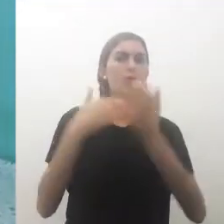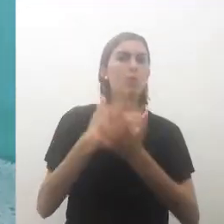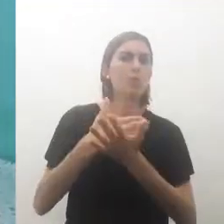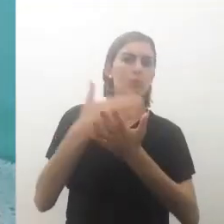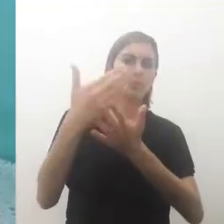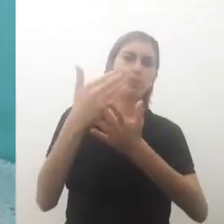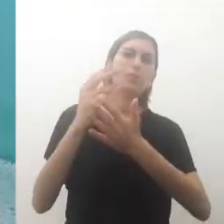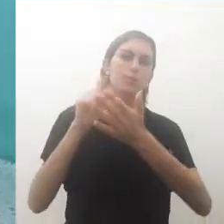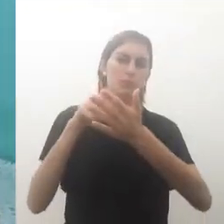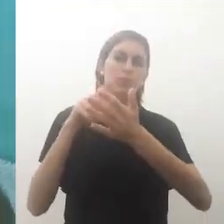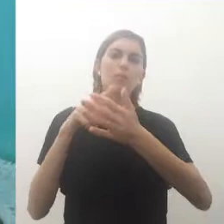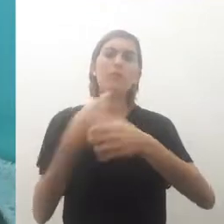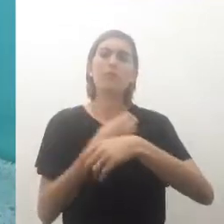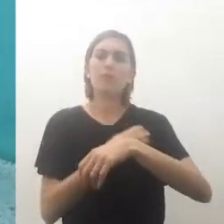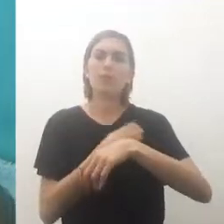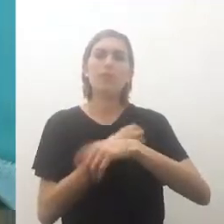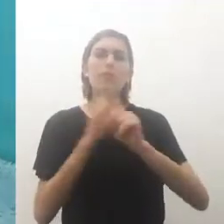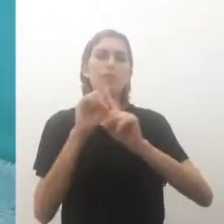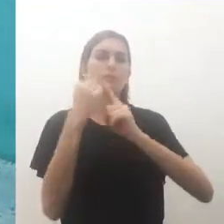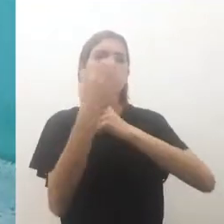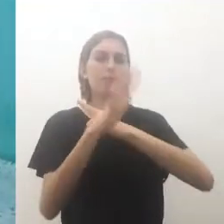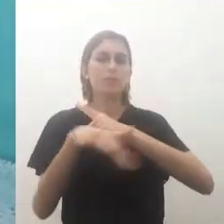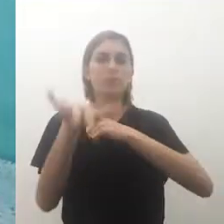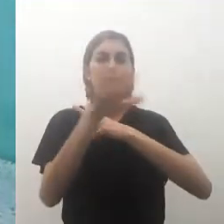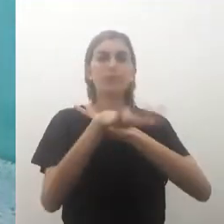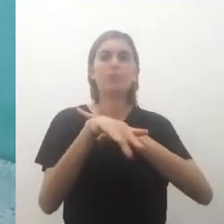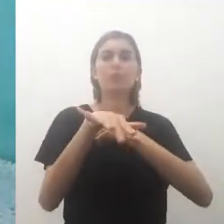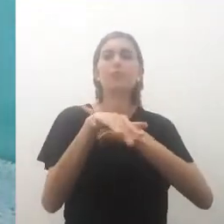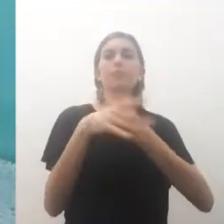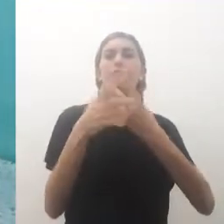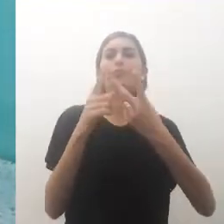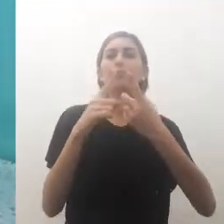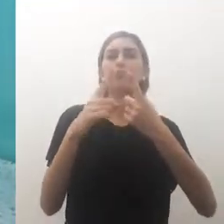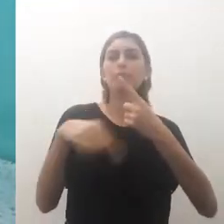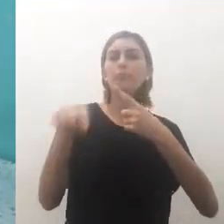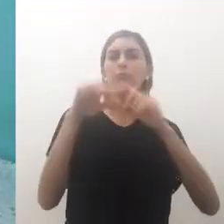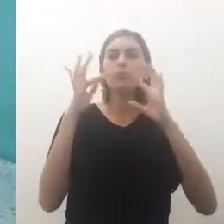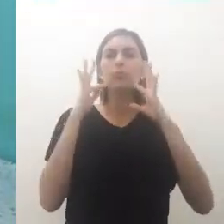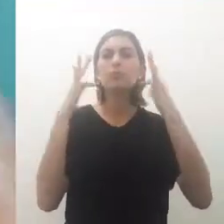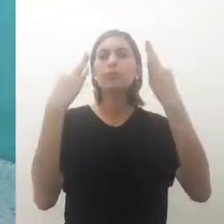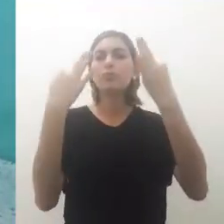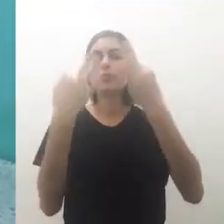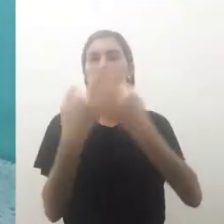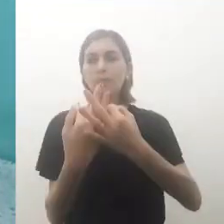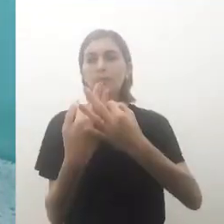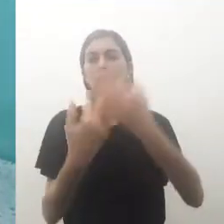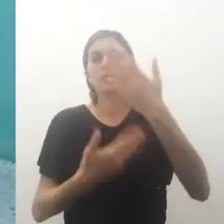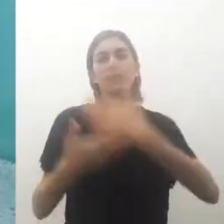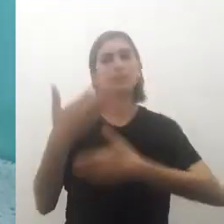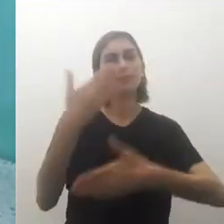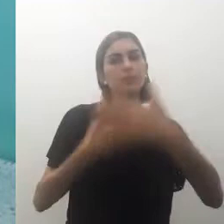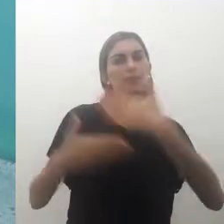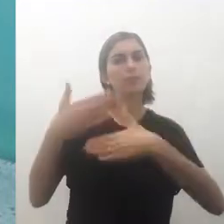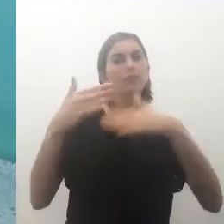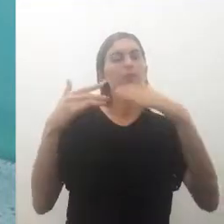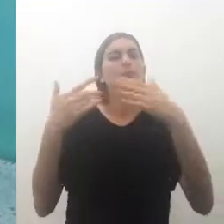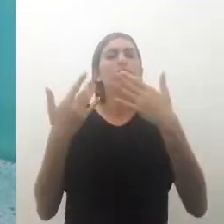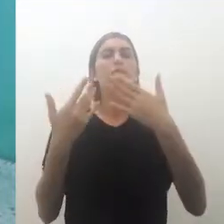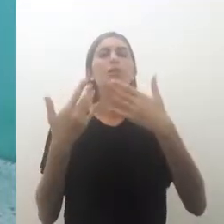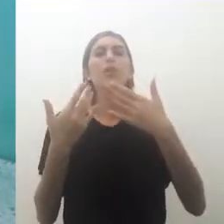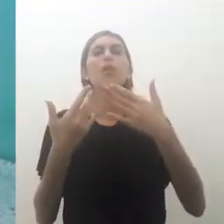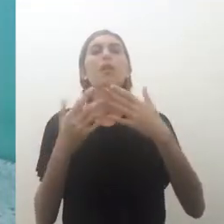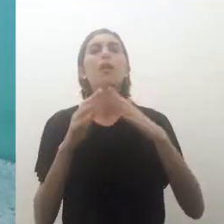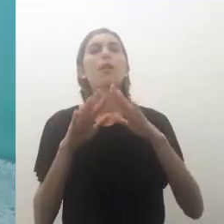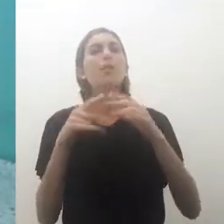nosso início mesmo, que é a nossa convivência social, o nosso rol social, nossa família imediata, né, que é a nossa